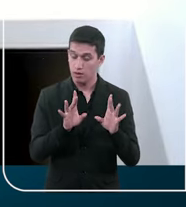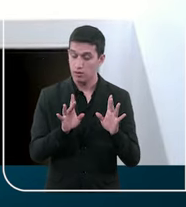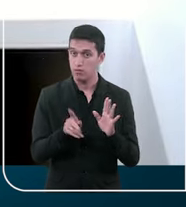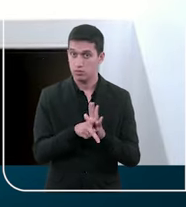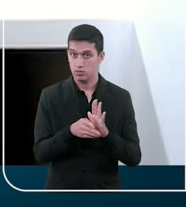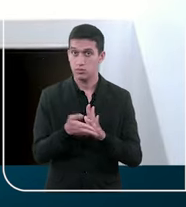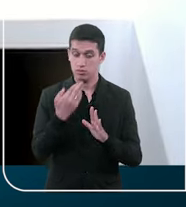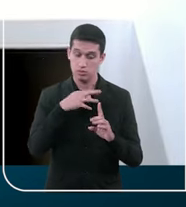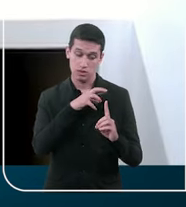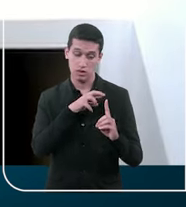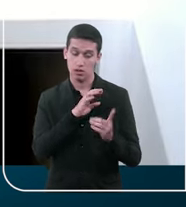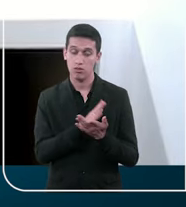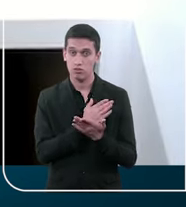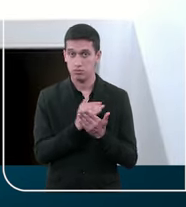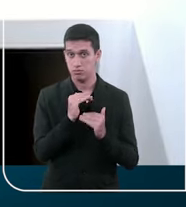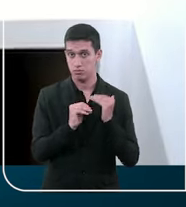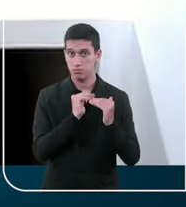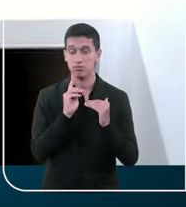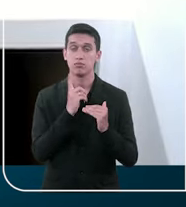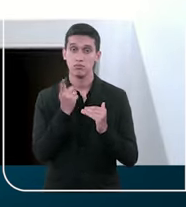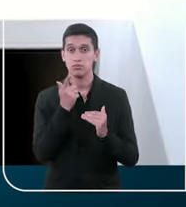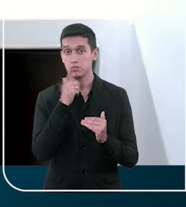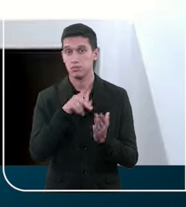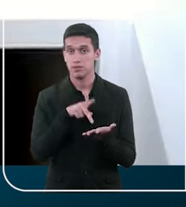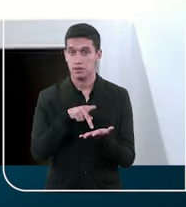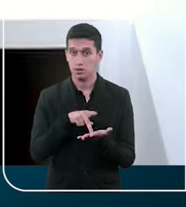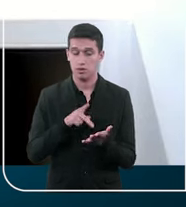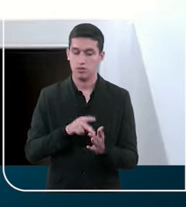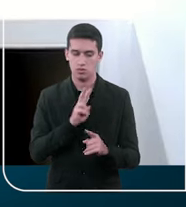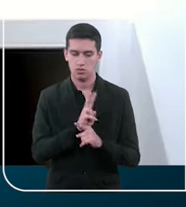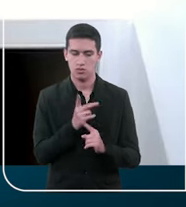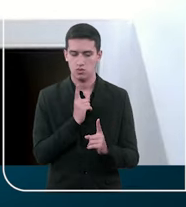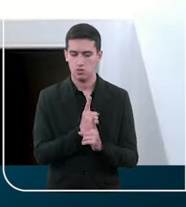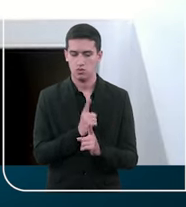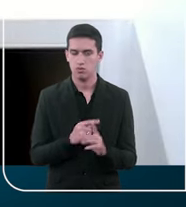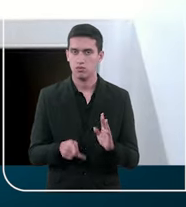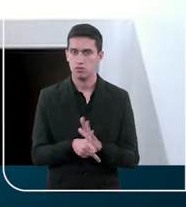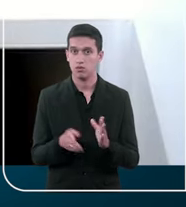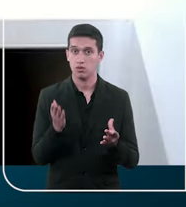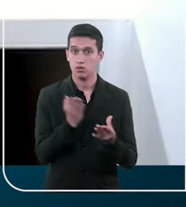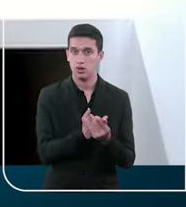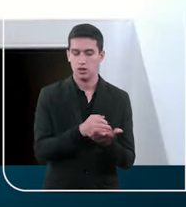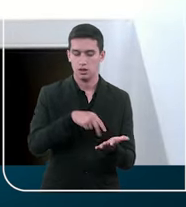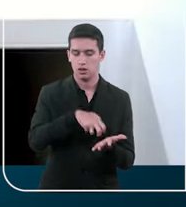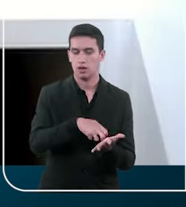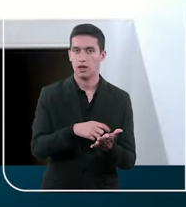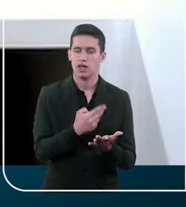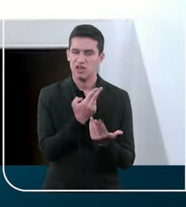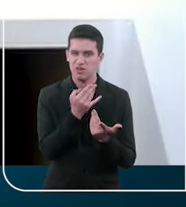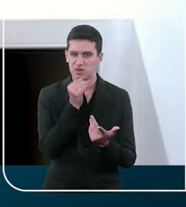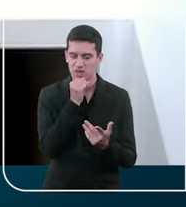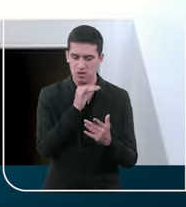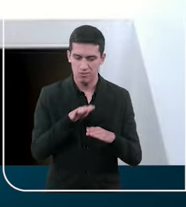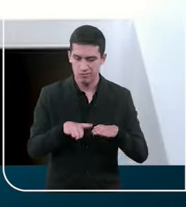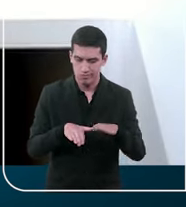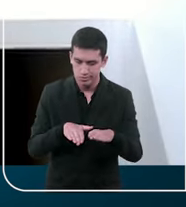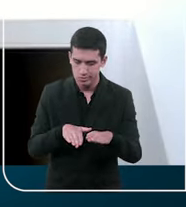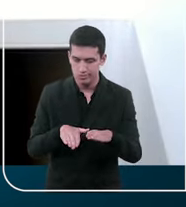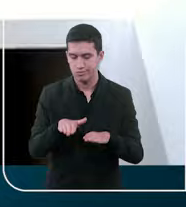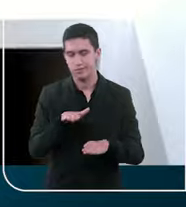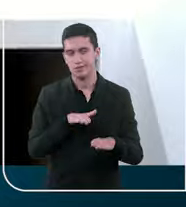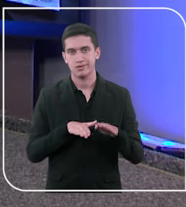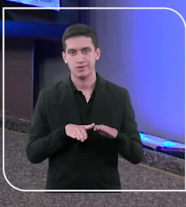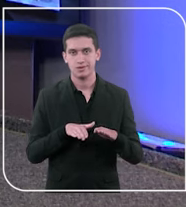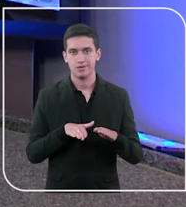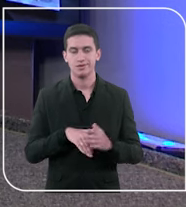base exclusivamente em elementos do inquérito. Pelo menos alguns avanços nós conseguimos, né, observar no processo penal. É um passo para frente, dois passos para